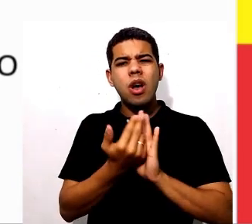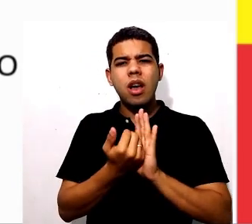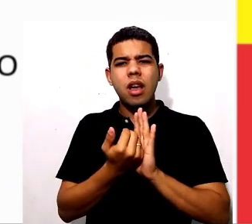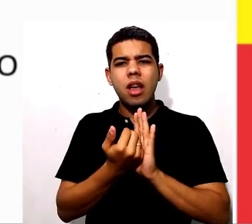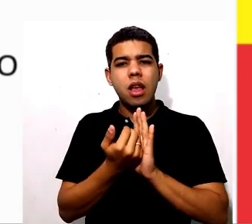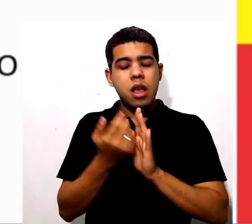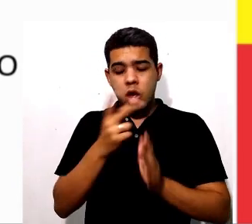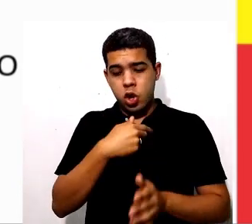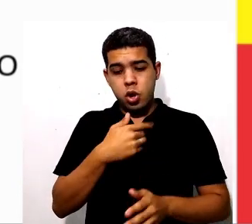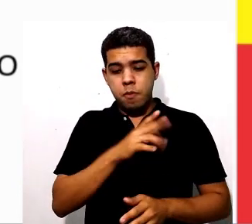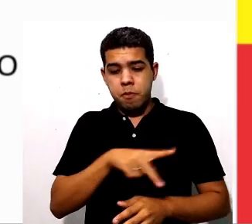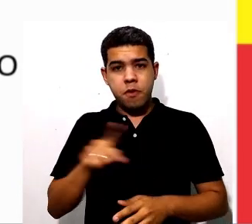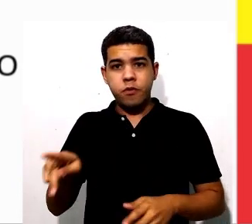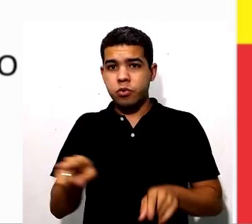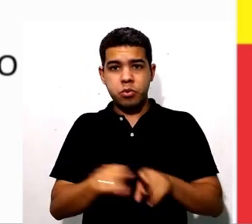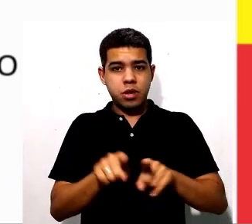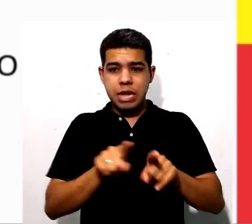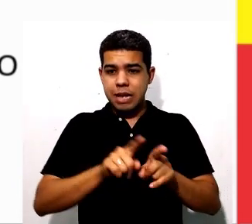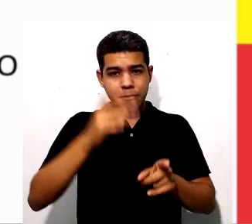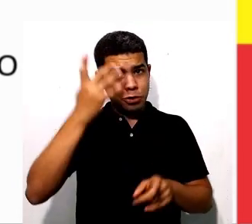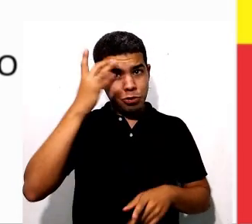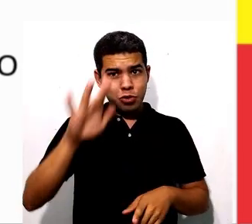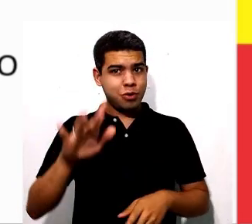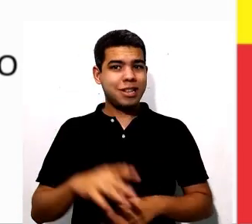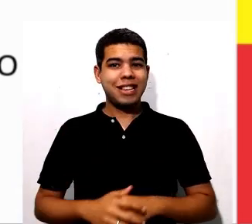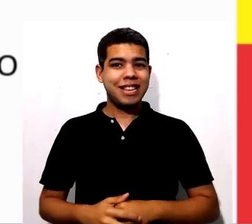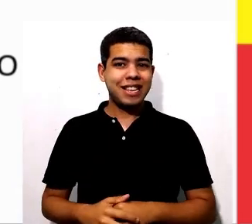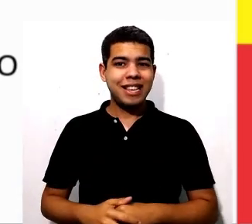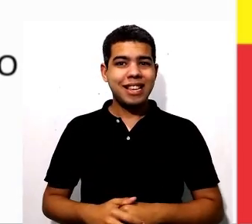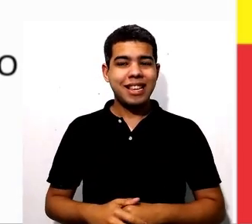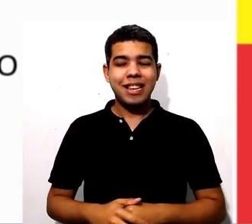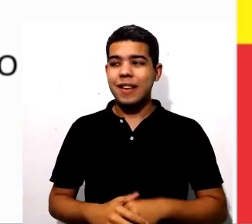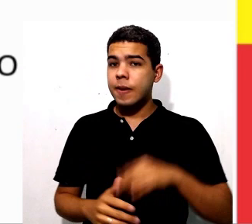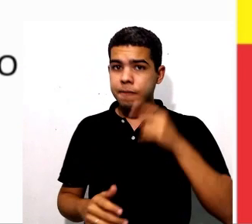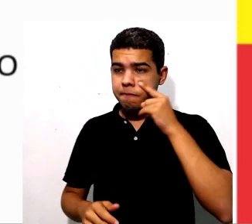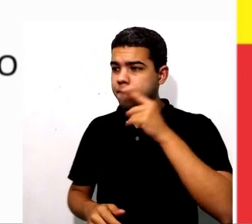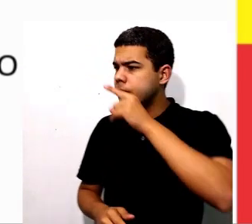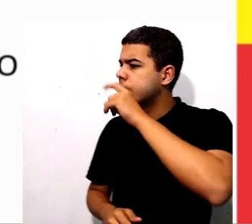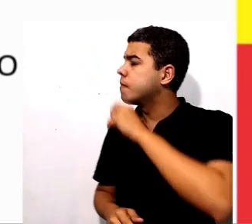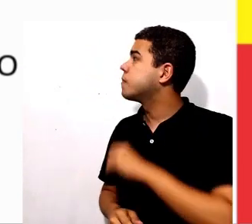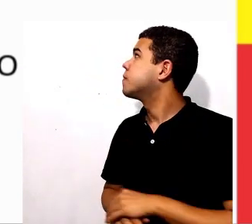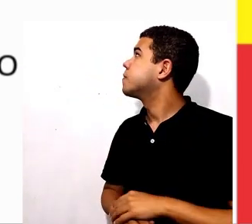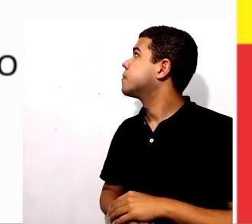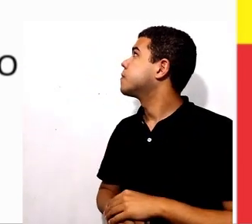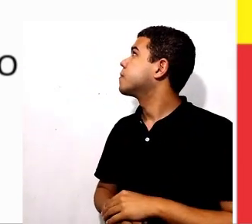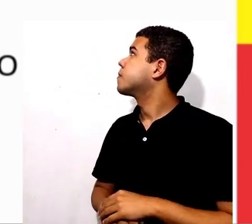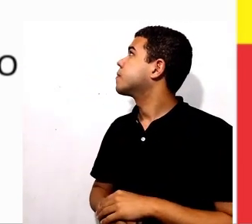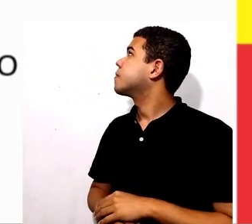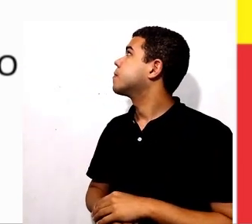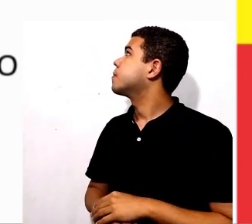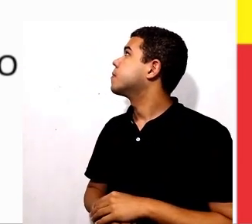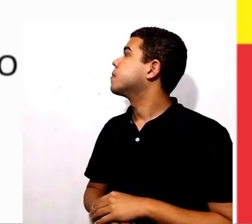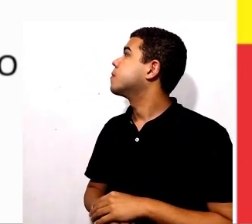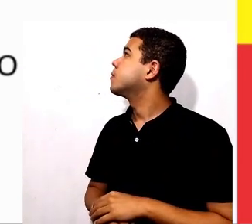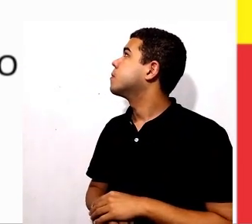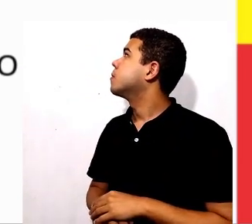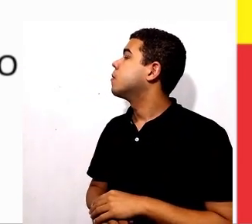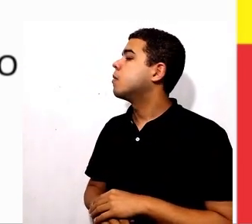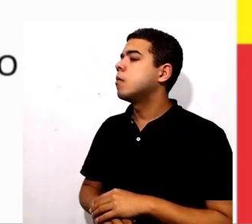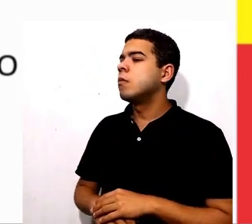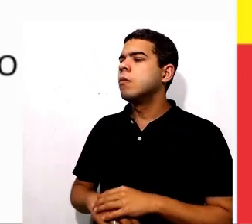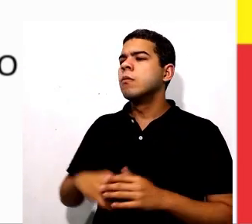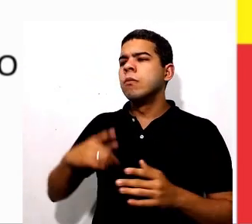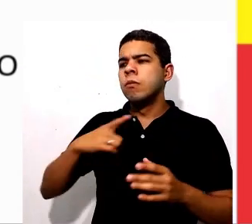na tela de vocês essa figura. Então, as medidas... Veja aí a continuidade. As medidas de todos os lados foram